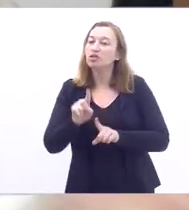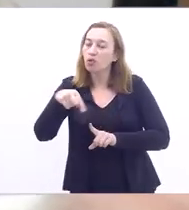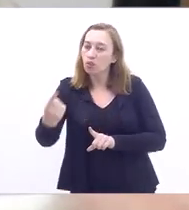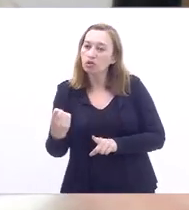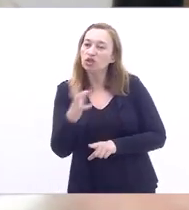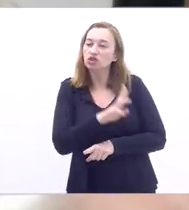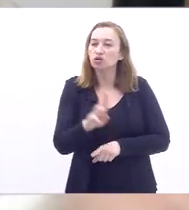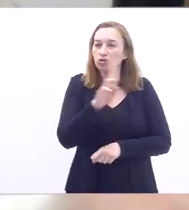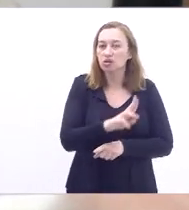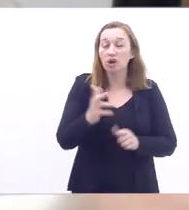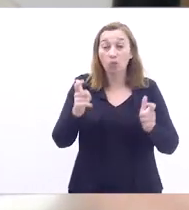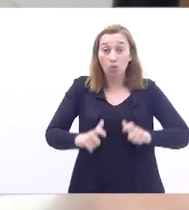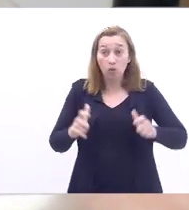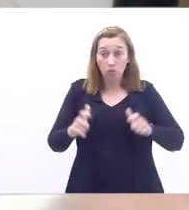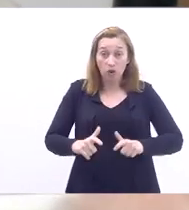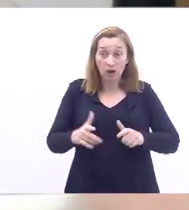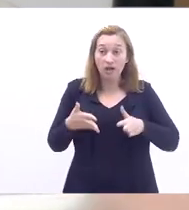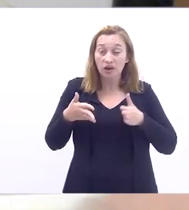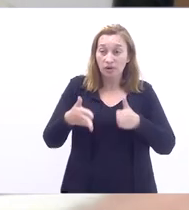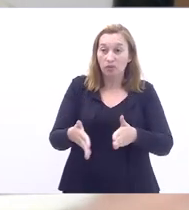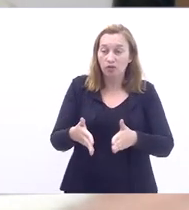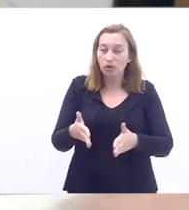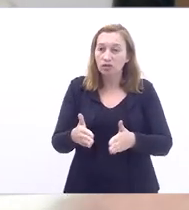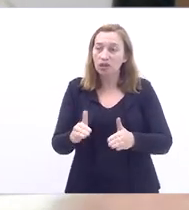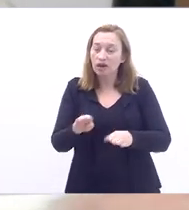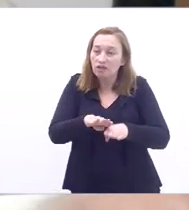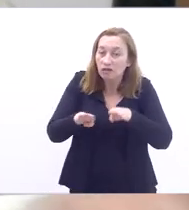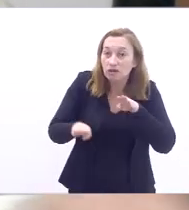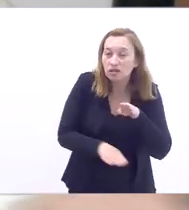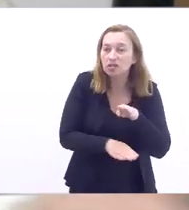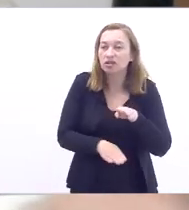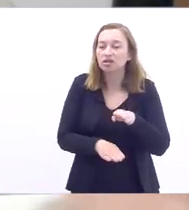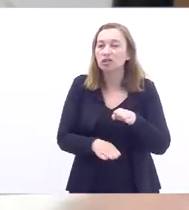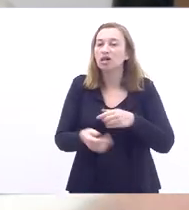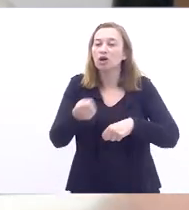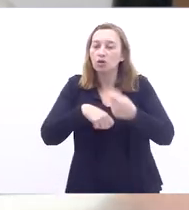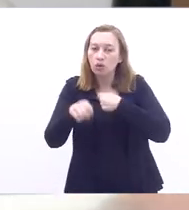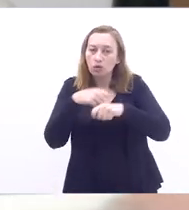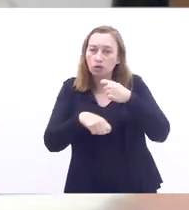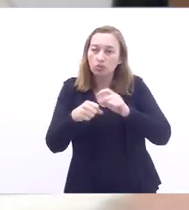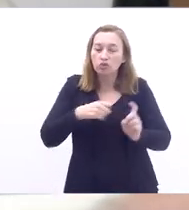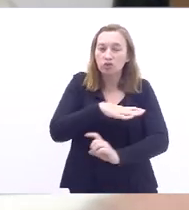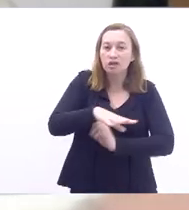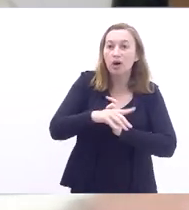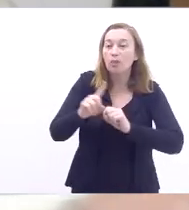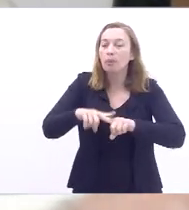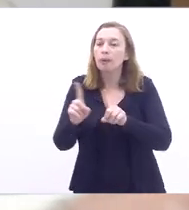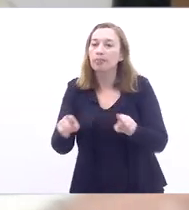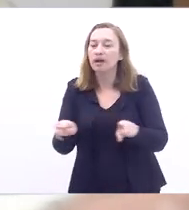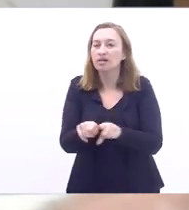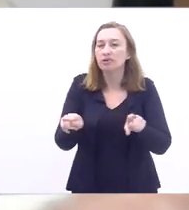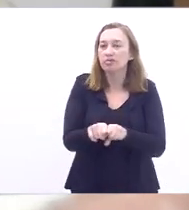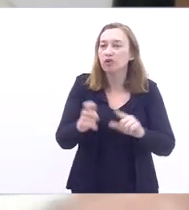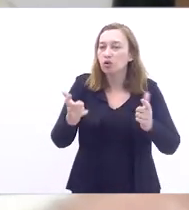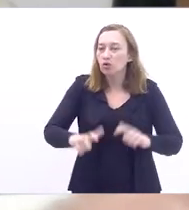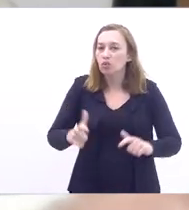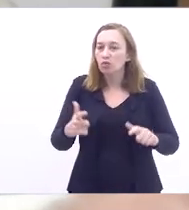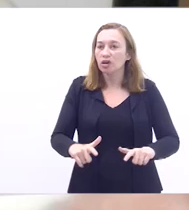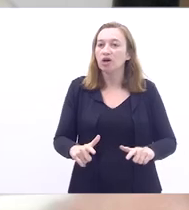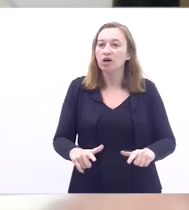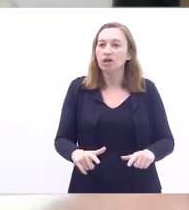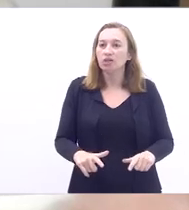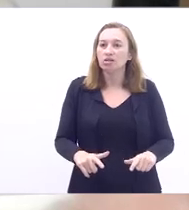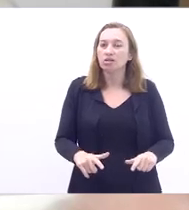porque é uma região que concentra é não só uma grande desigualdade né Econômica social mas também uma região que a gente